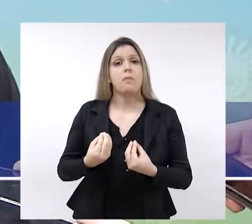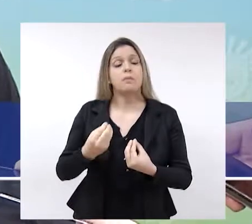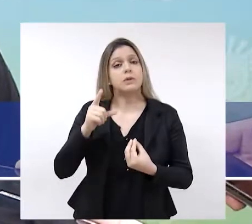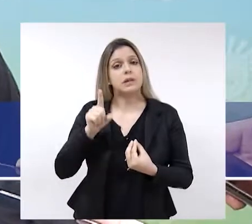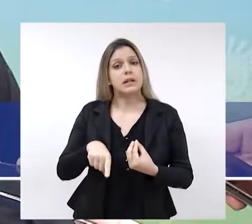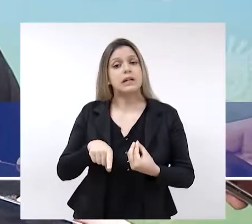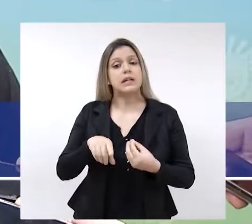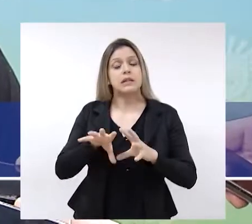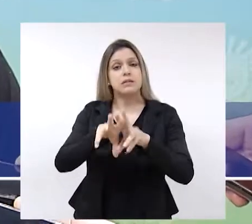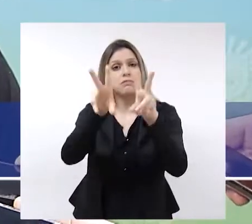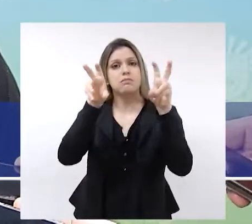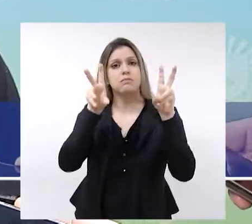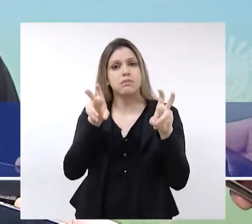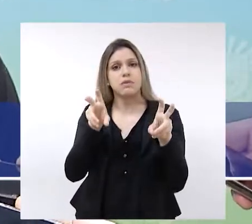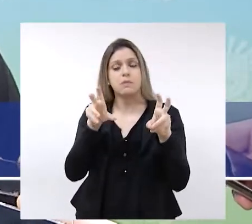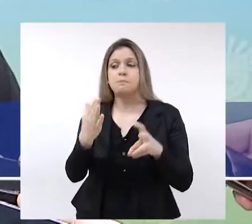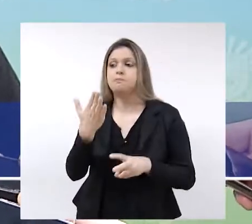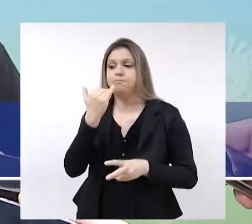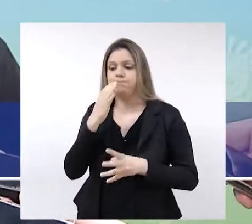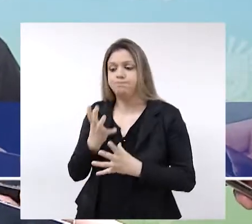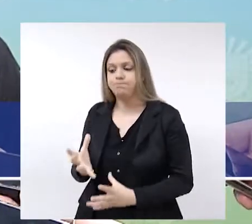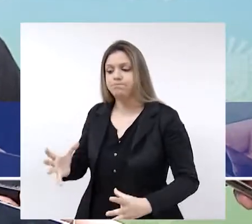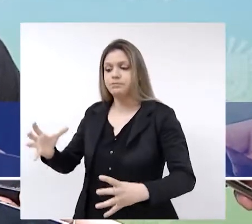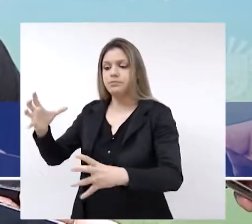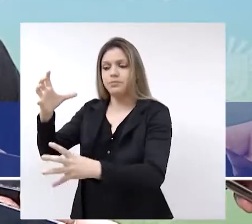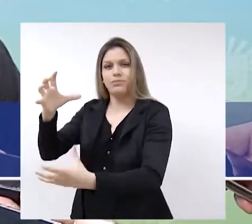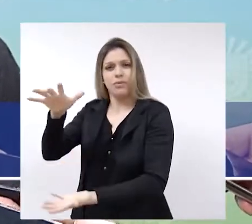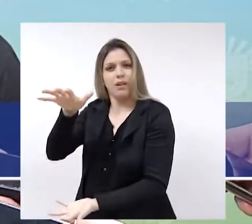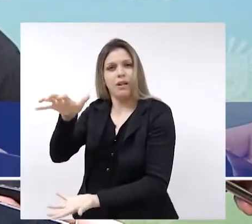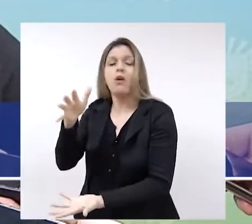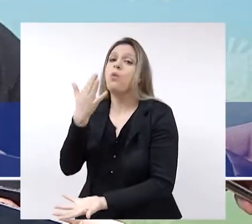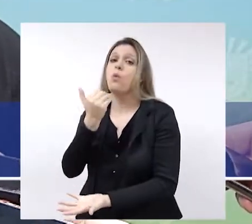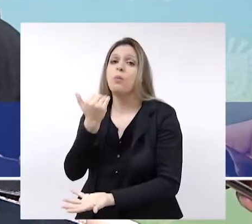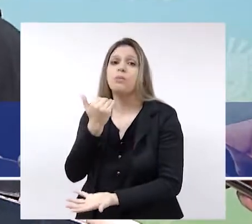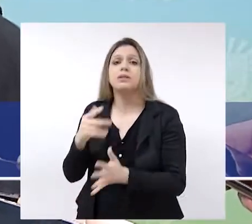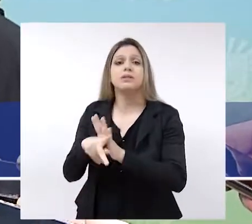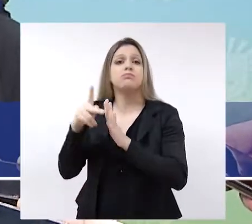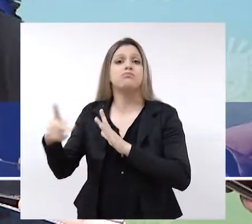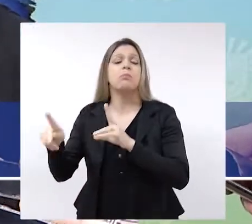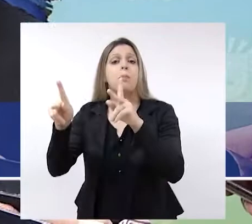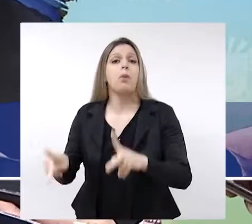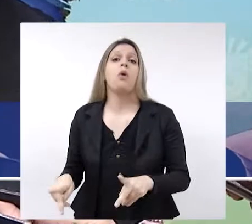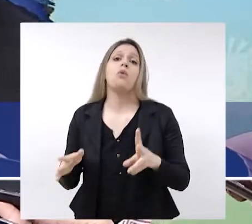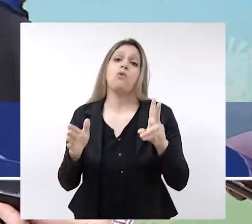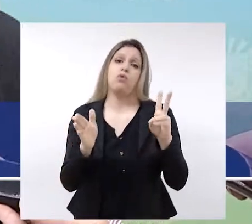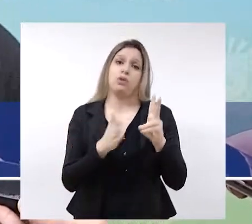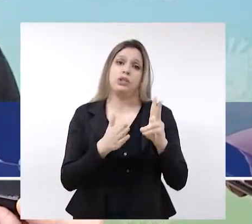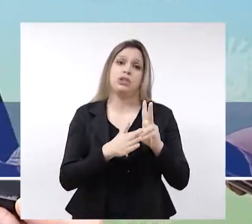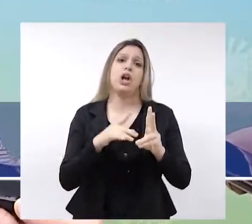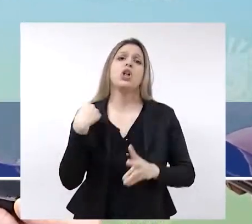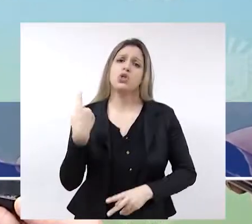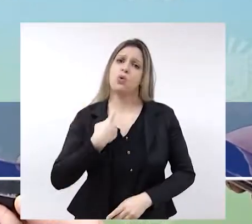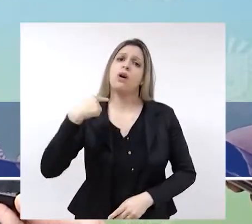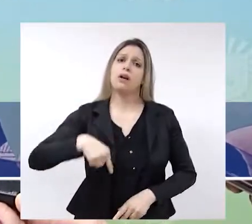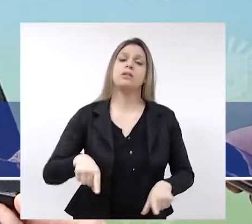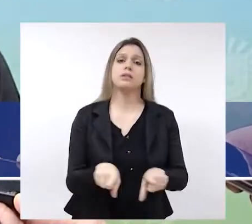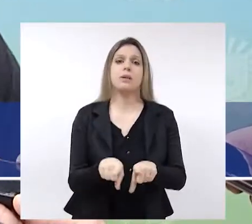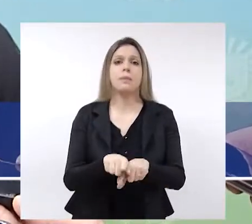no que diz respeito à cesta básica do nosso povo. E nessa questão toda, a gente está aqui